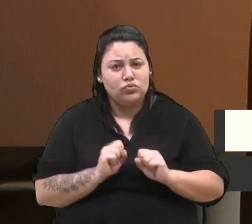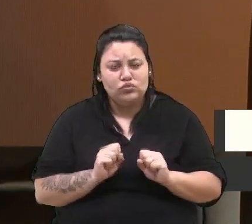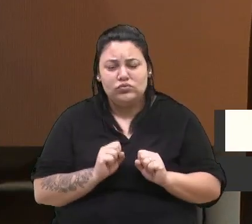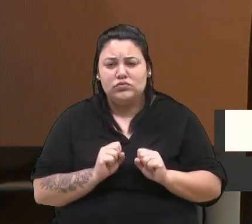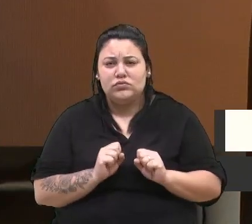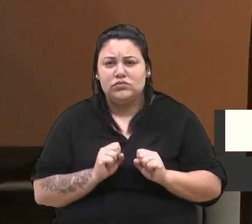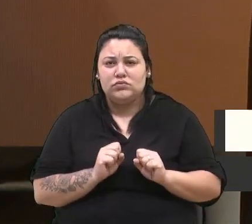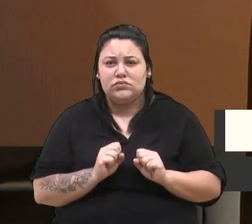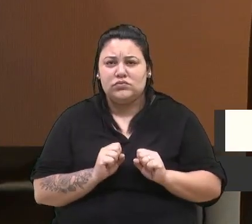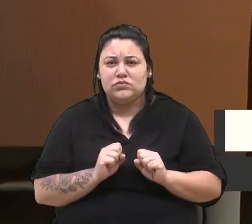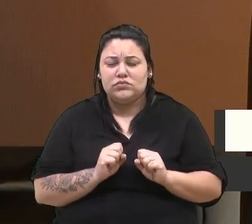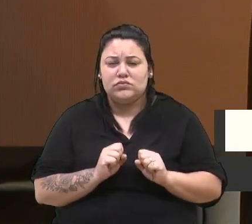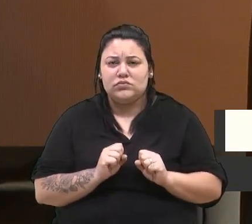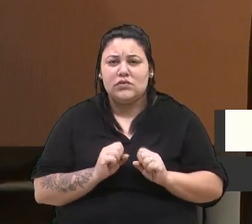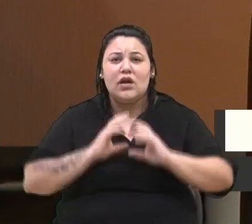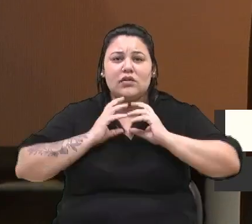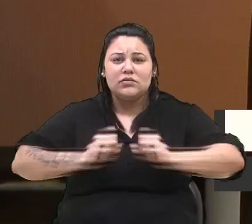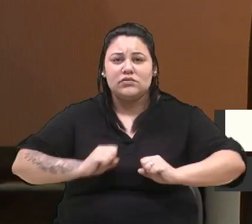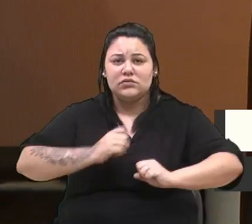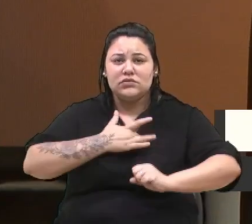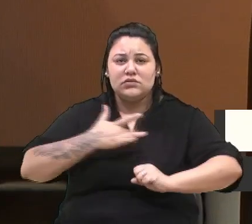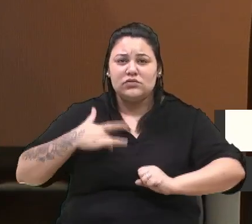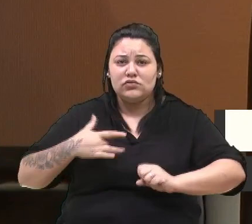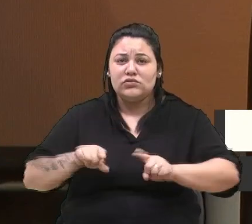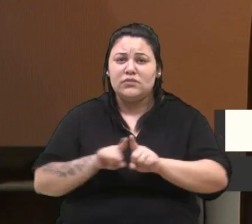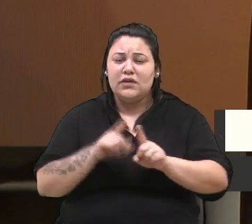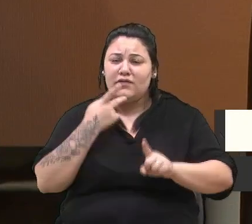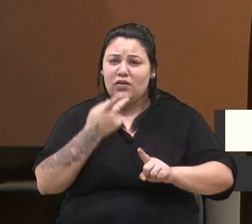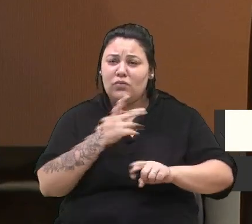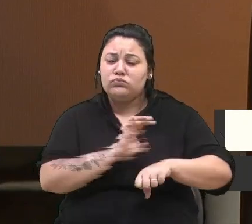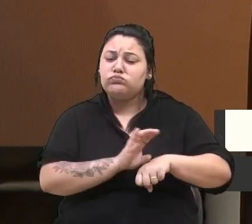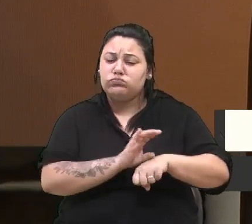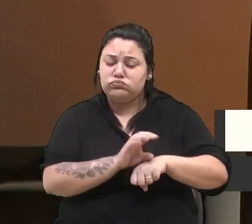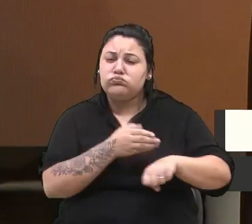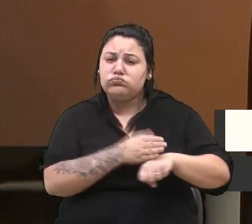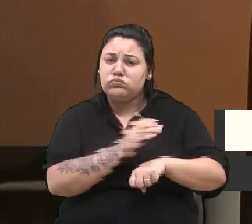A Secretaria da Saúde também disse que era constitucional.